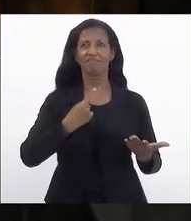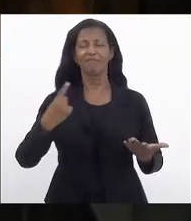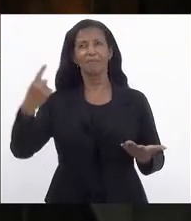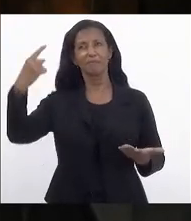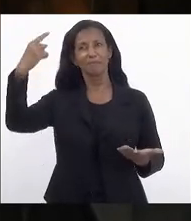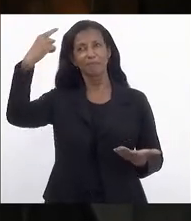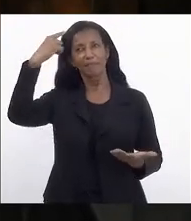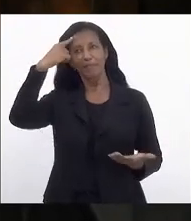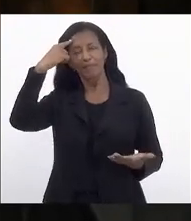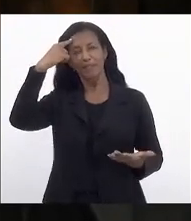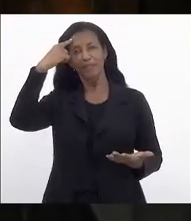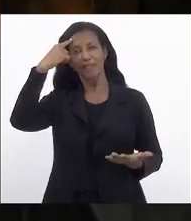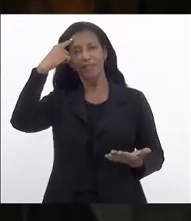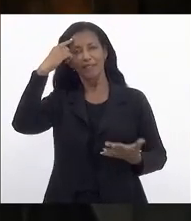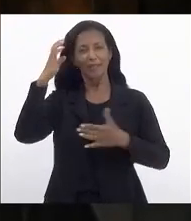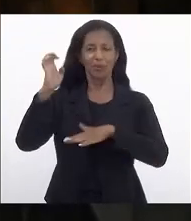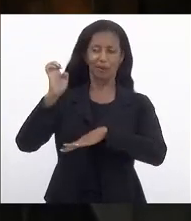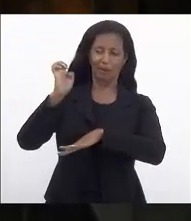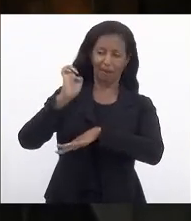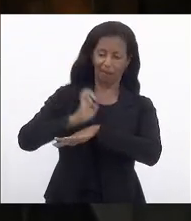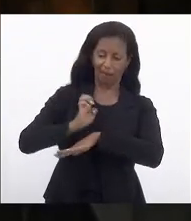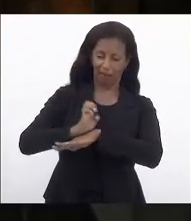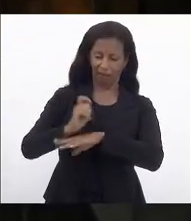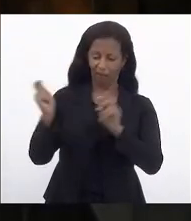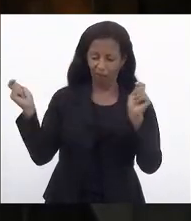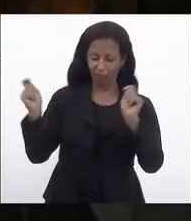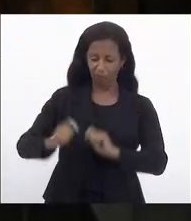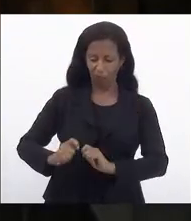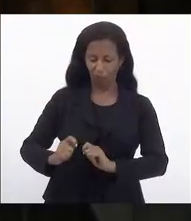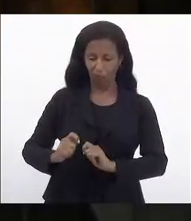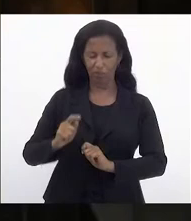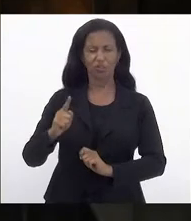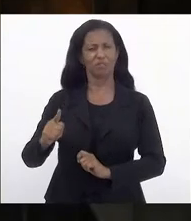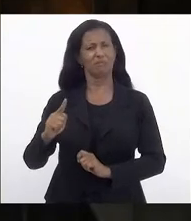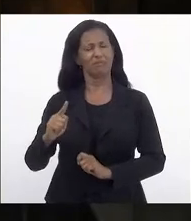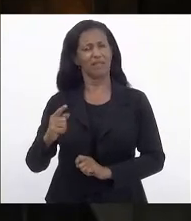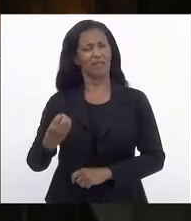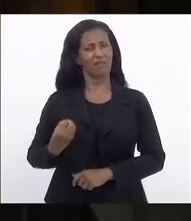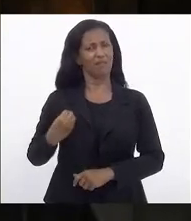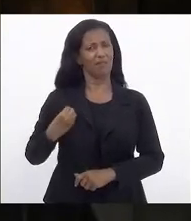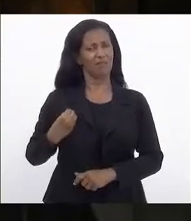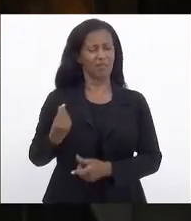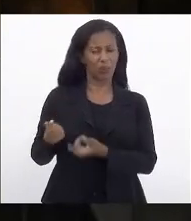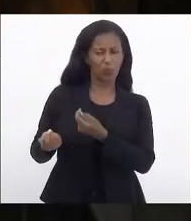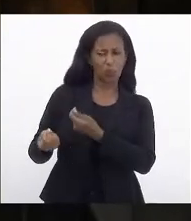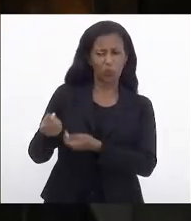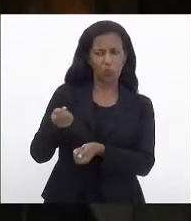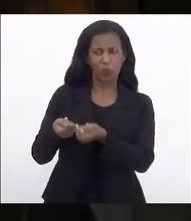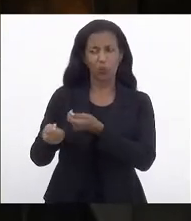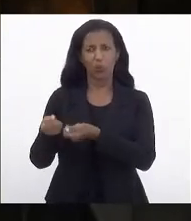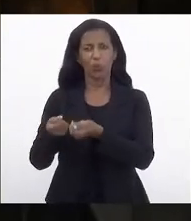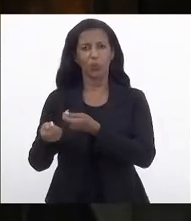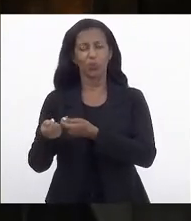estado pode estar com a sua situação financeira